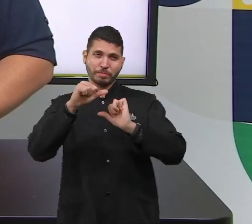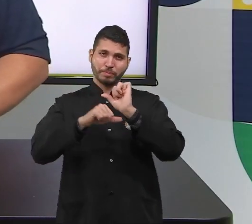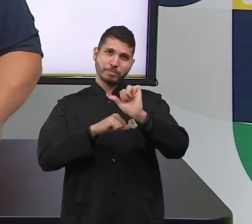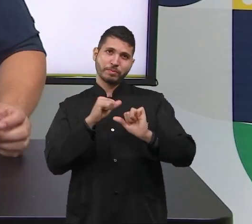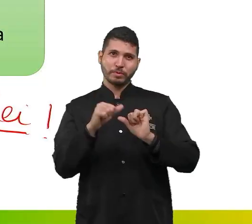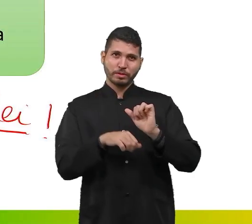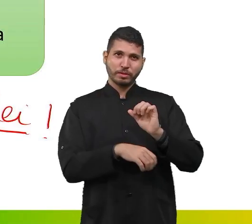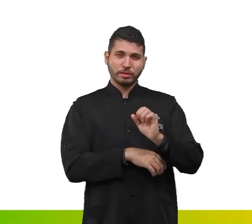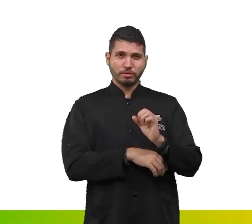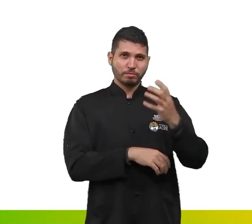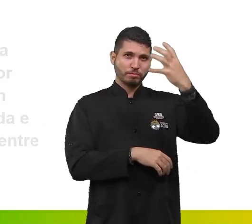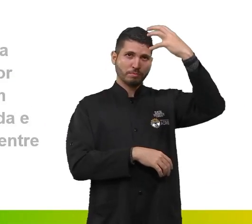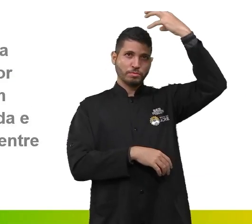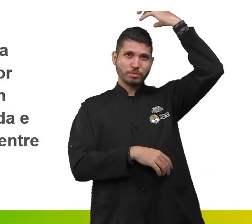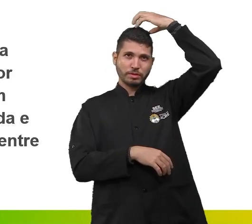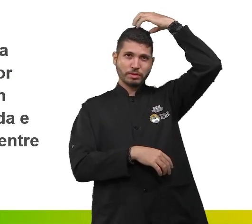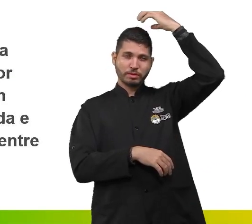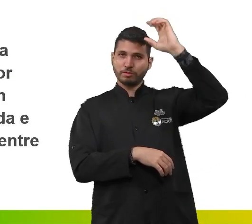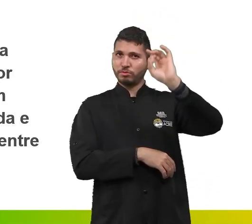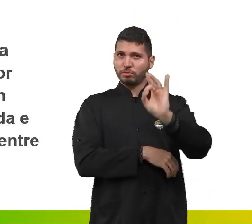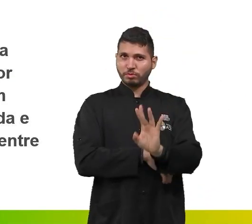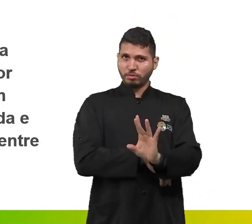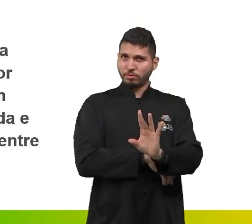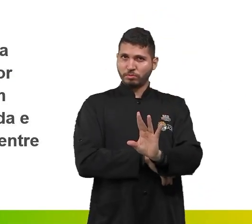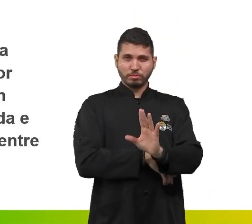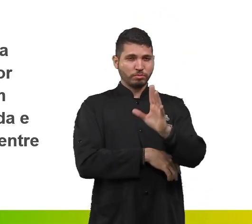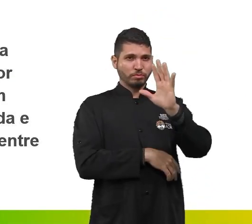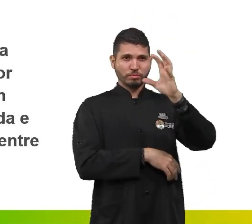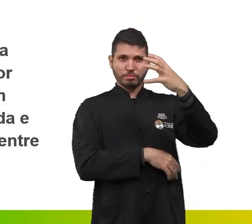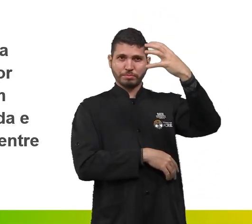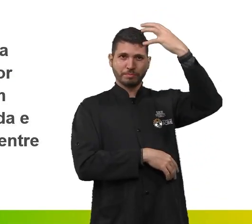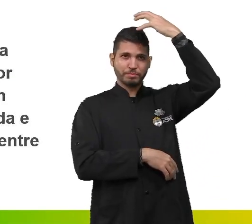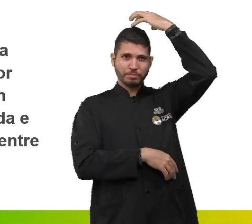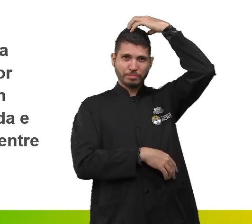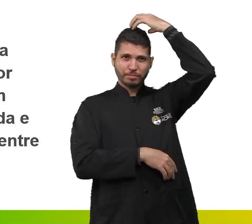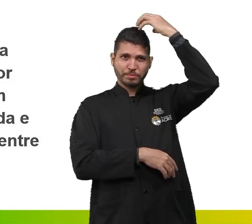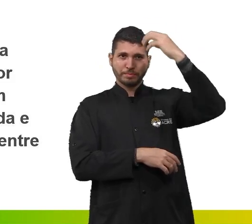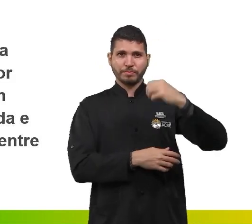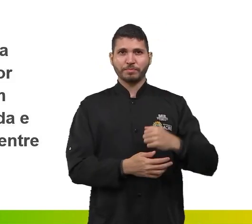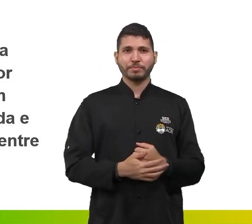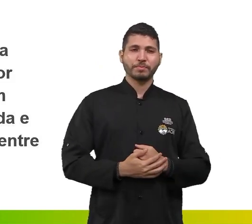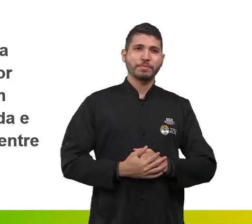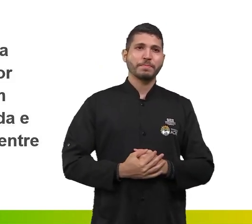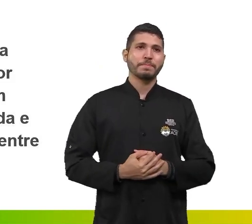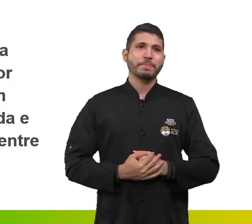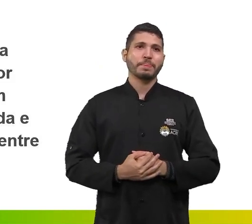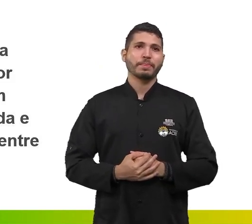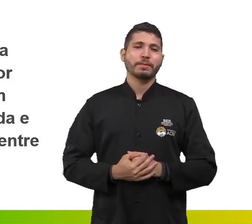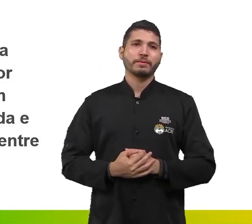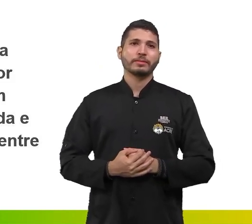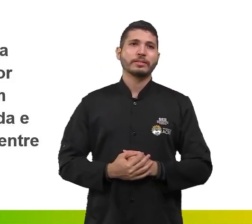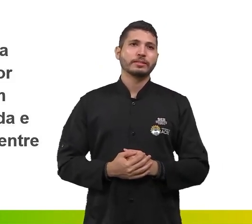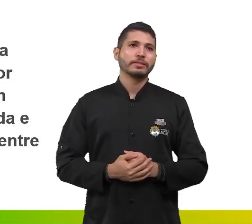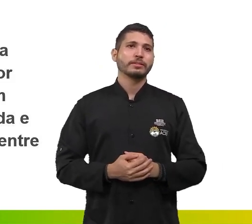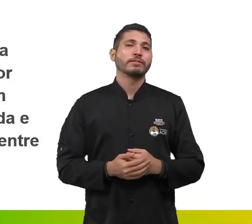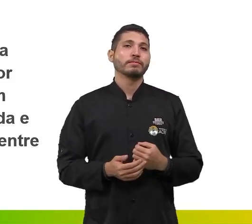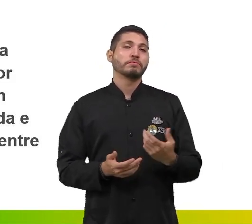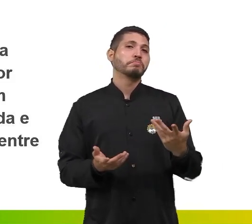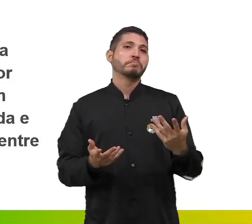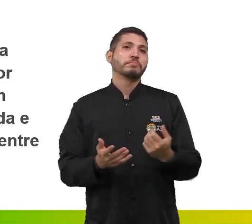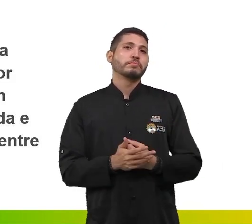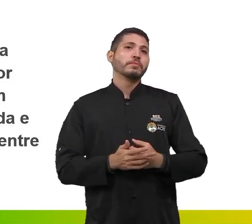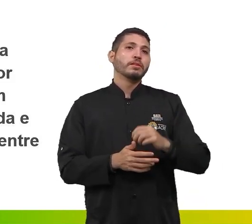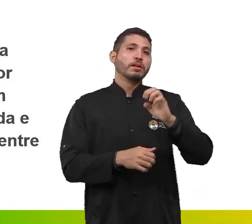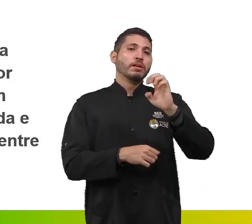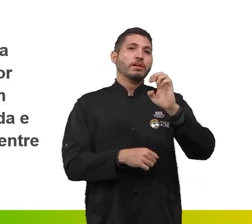monarcas. Acompanha comigo. O que é então um Estado Nacional? Se te perguntarem por aí, o que é um